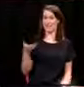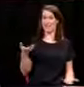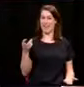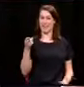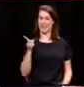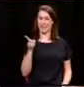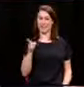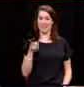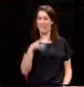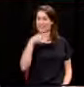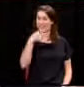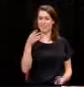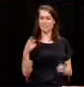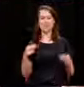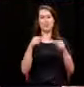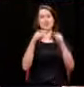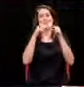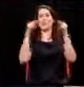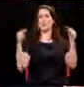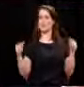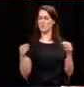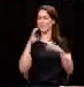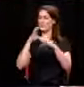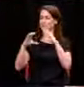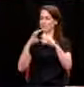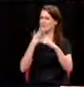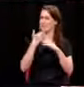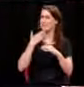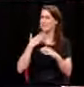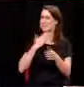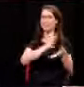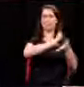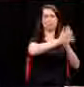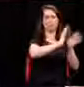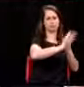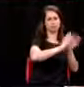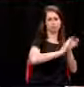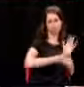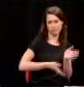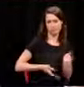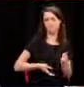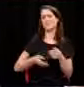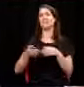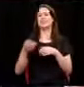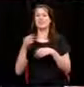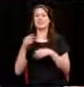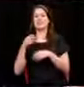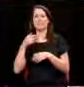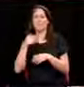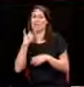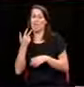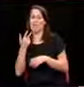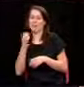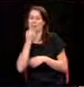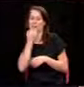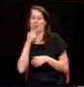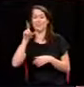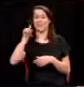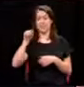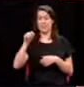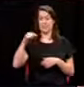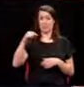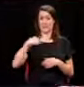dizer-nos. Pode então juntar-se a esta conversa e também com a ajuda da Maria Inês Alves está a chegar até si também a